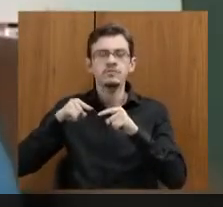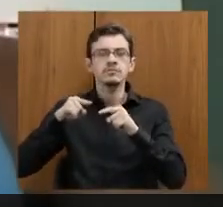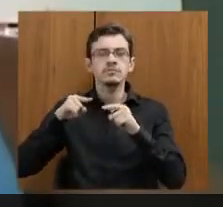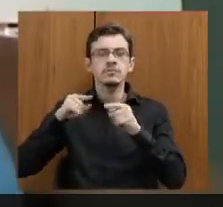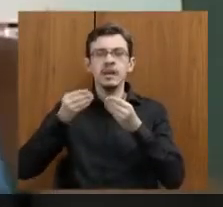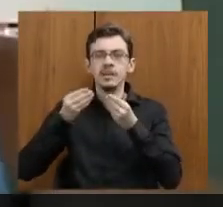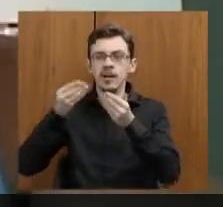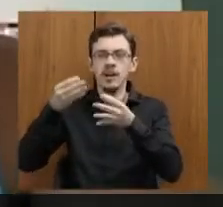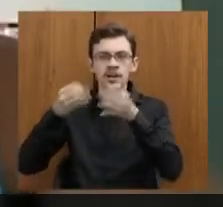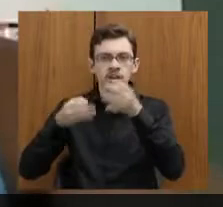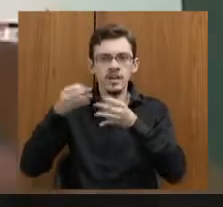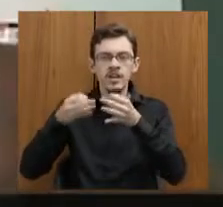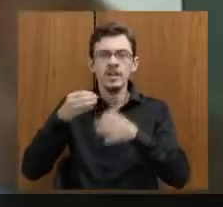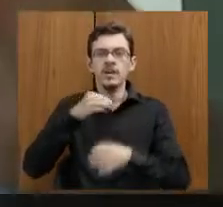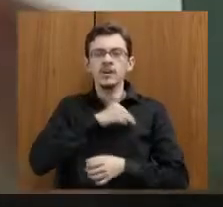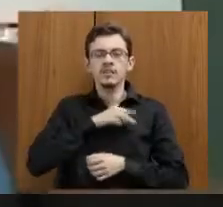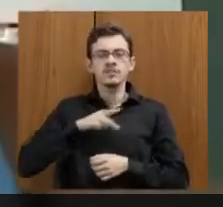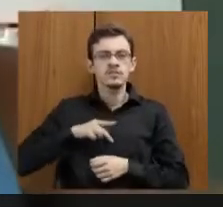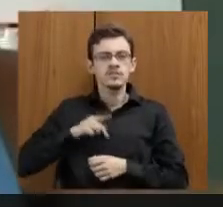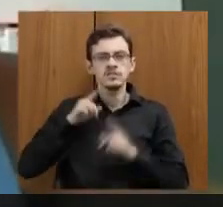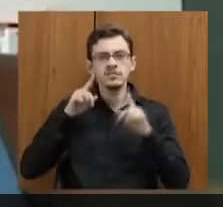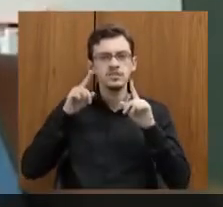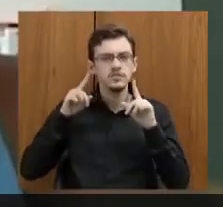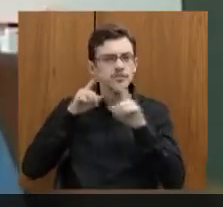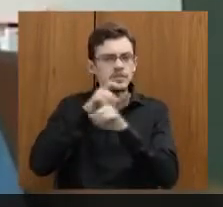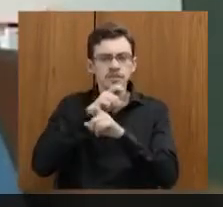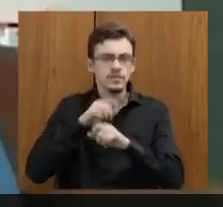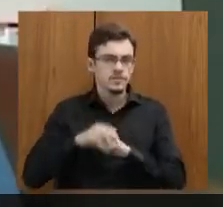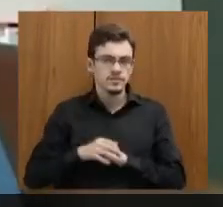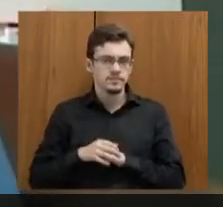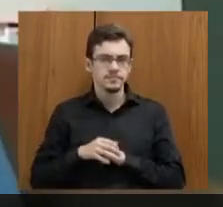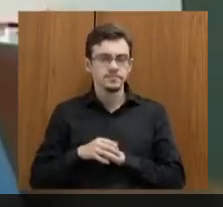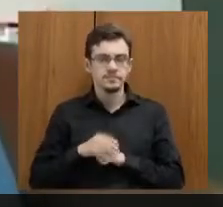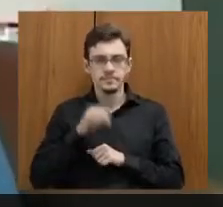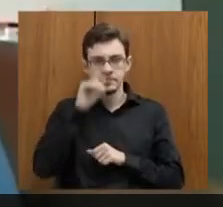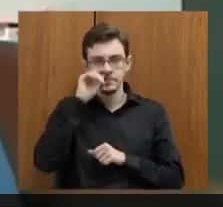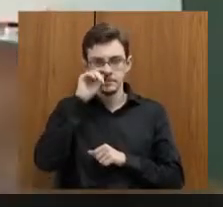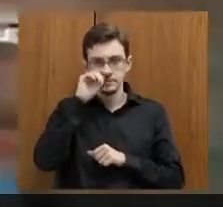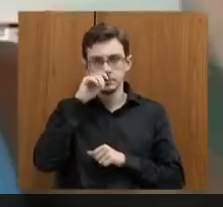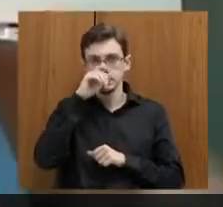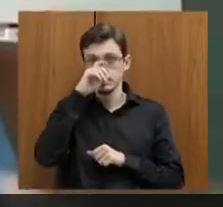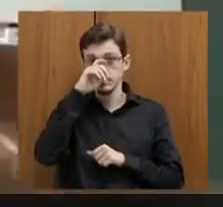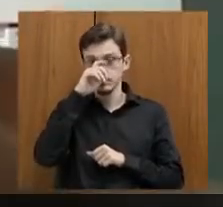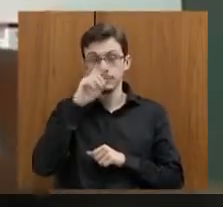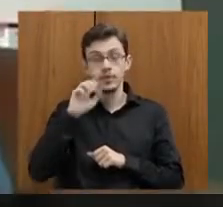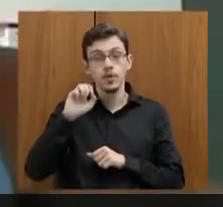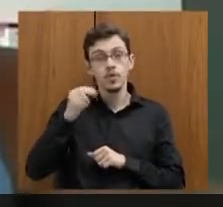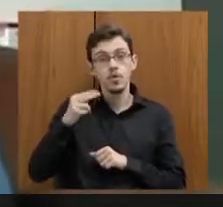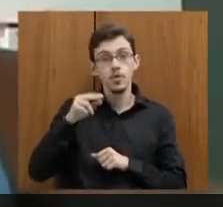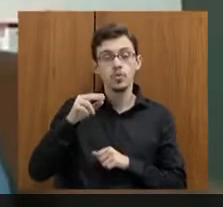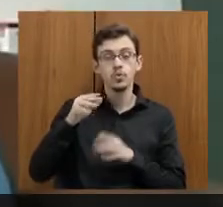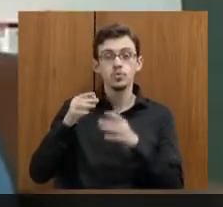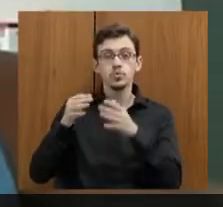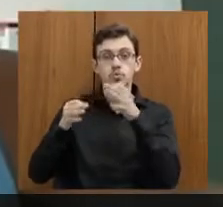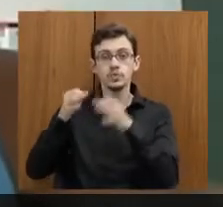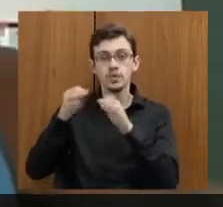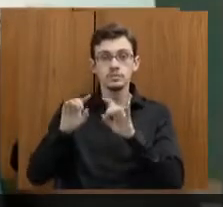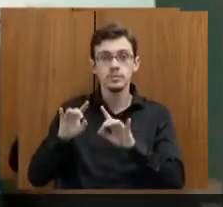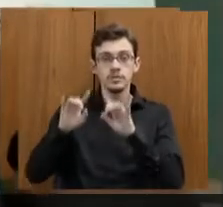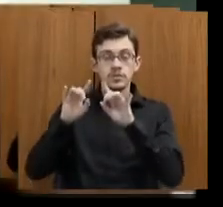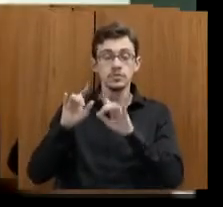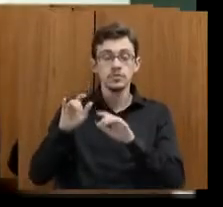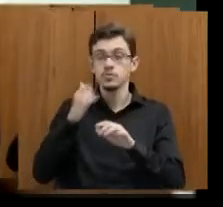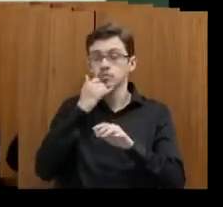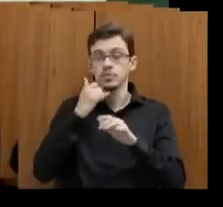entregue para o público para o juiz organizados ou na justiça comum